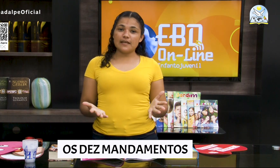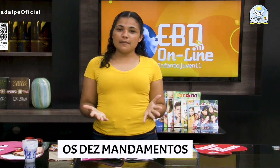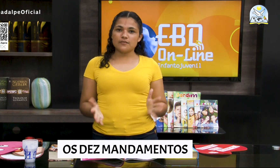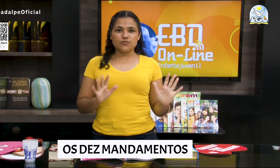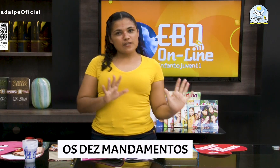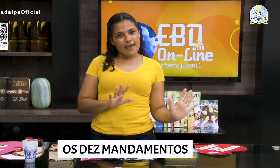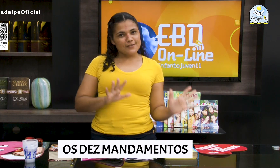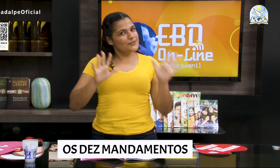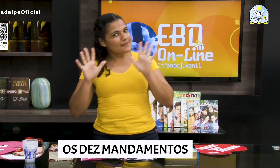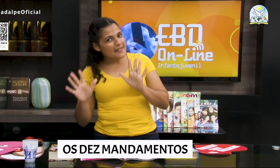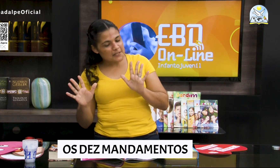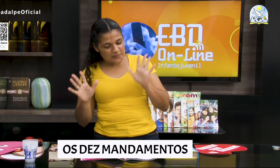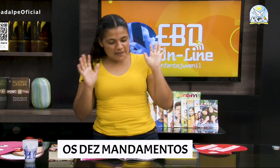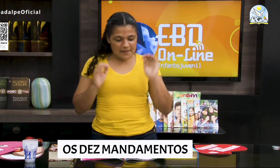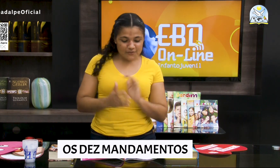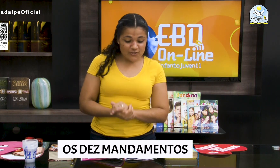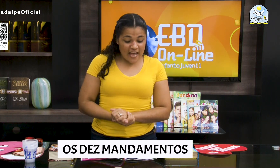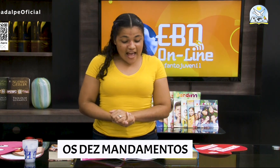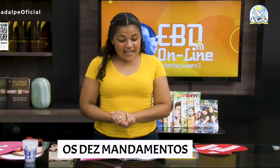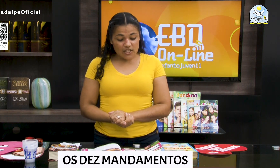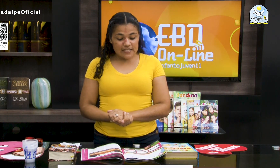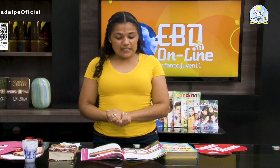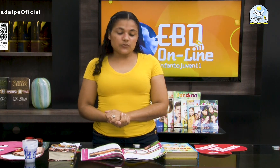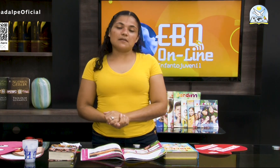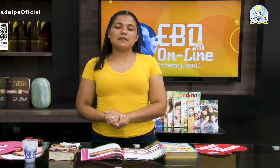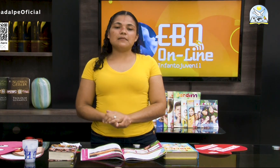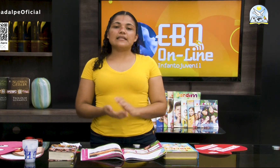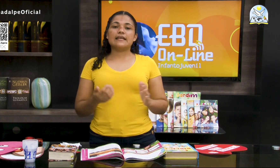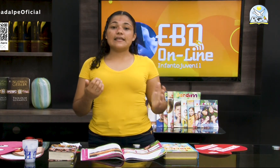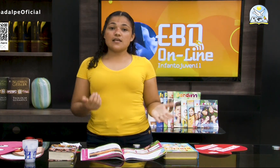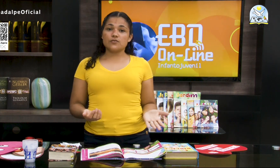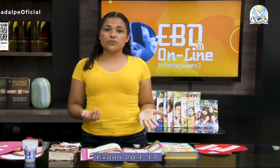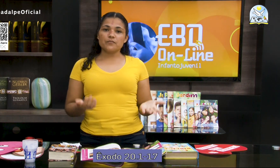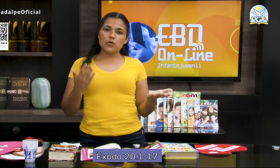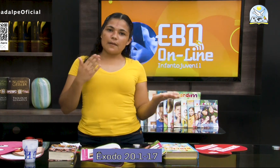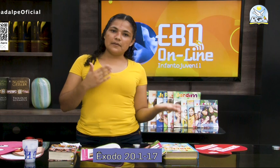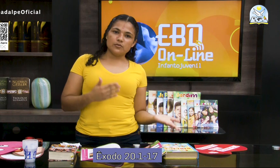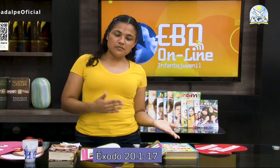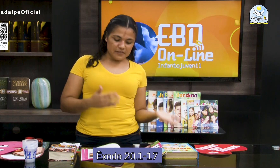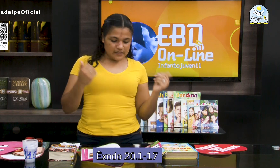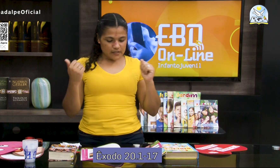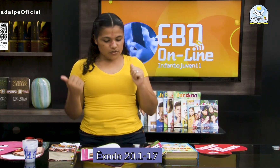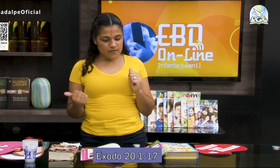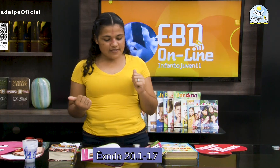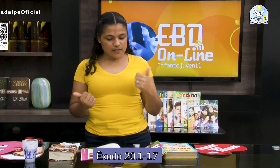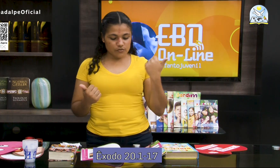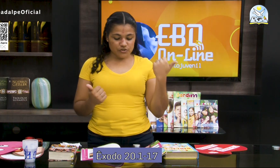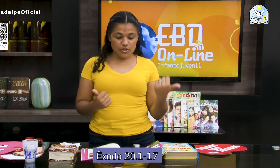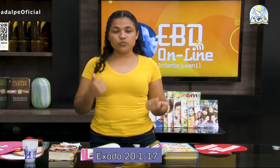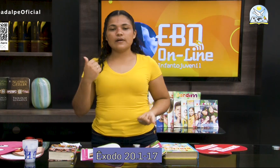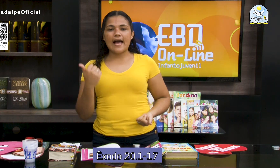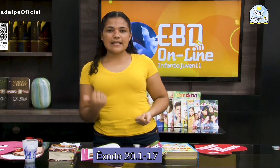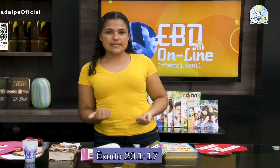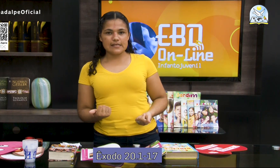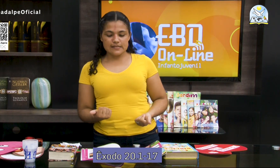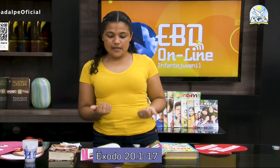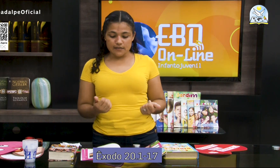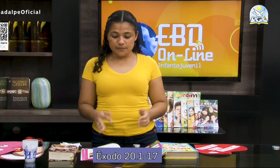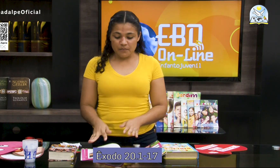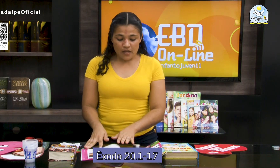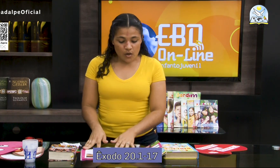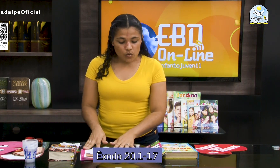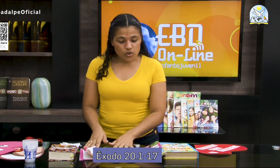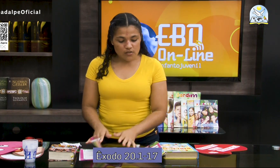10 Mandamentos. 10, 10 mandamentos. A nossa leitura bíblica está em Êxodo, o capítulo 20, e os versículos de 1 a